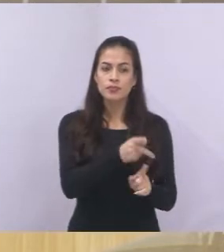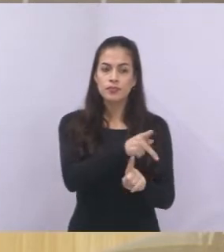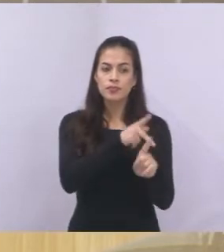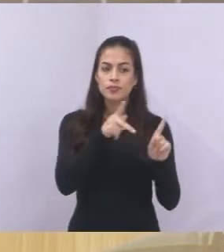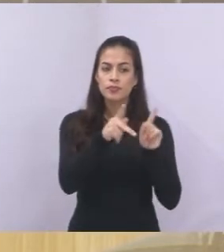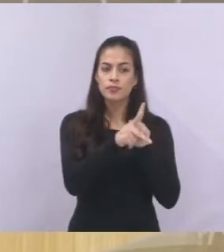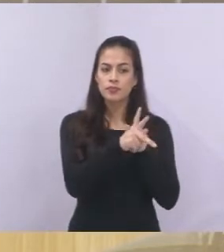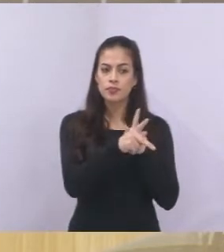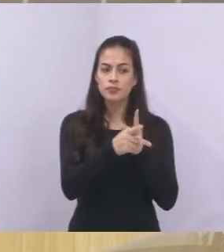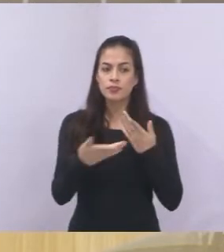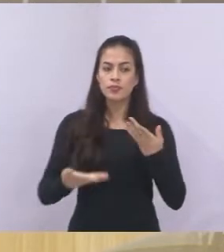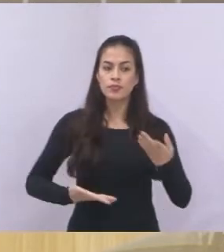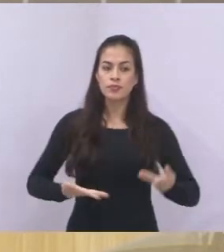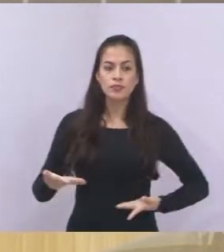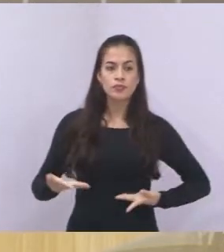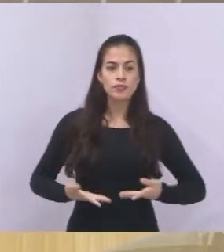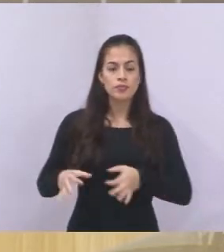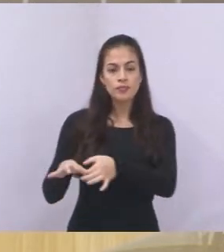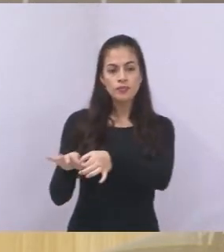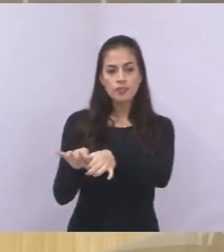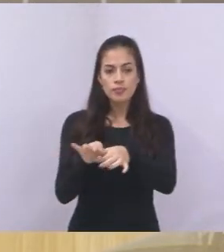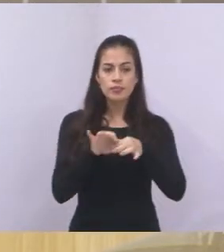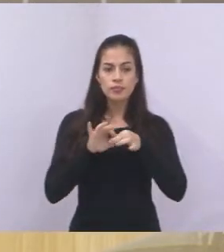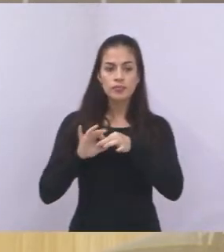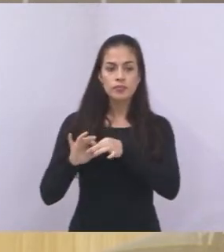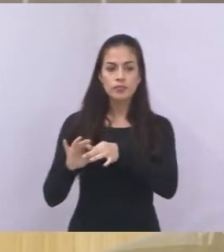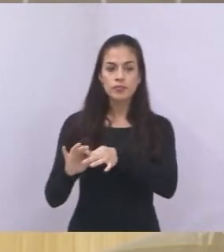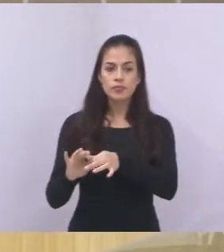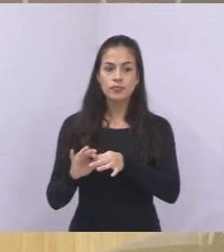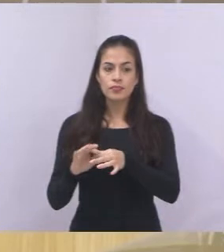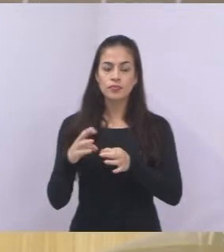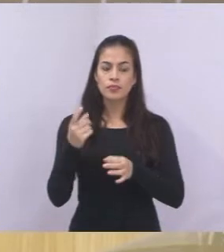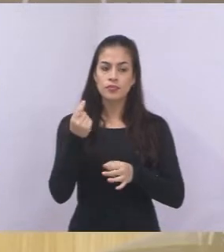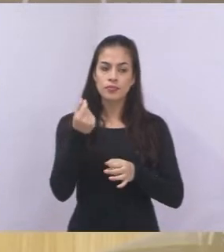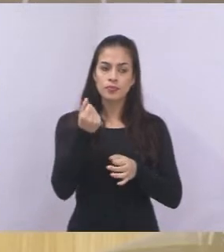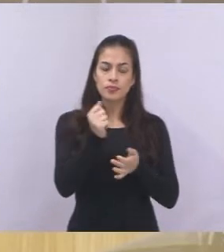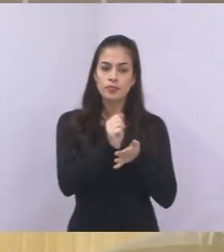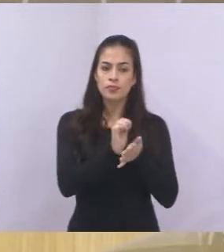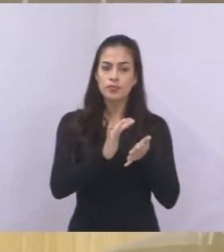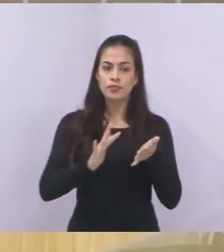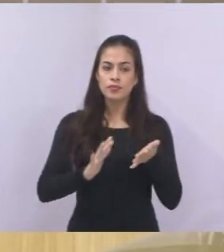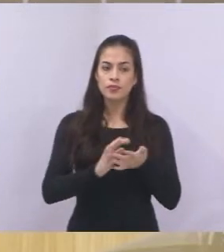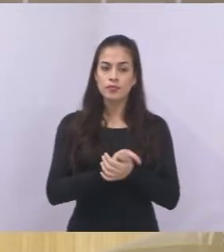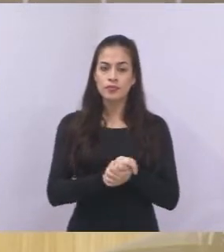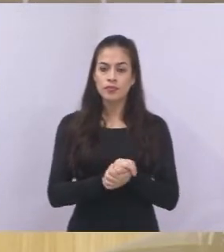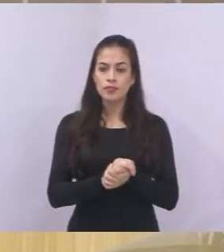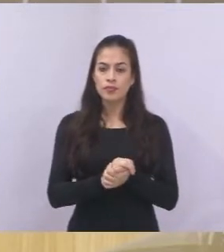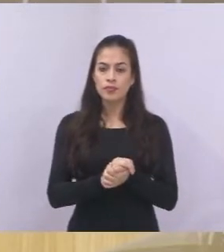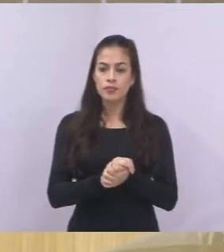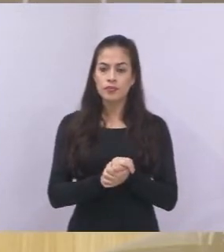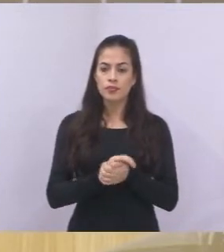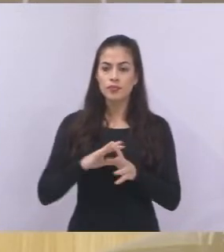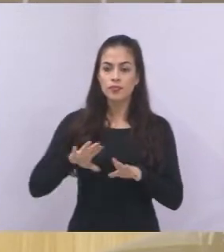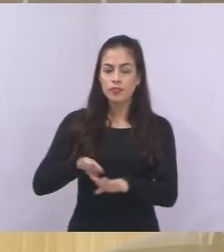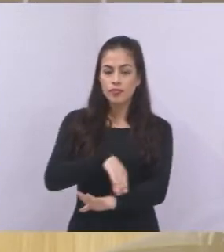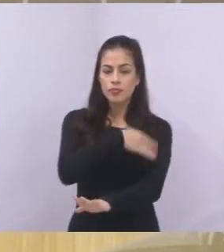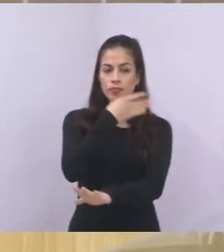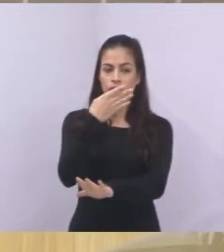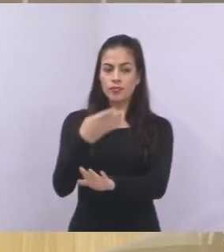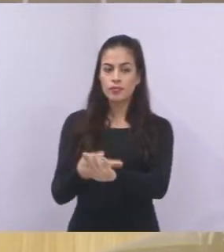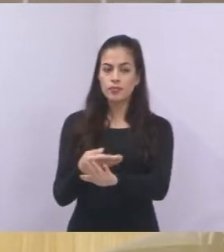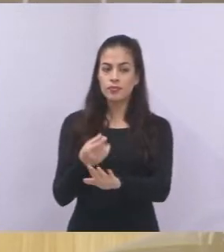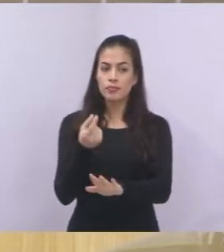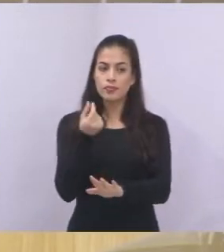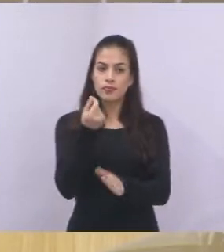que o servidor esteve vinculado, atualizado monetariamente, correspondentes a todo o período contributivo